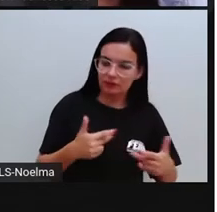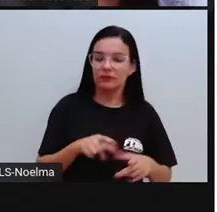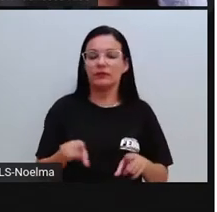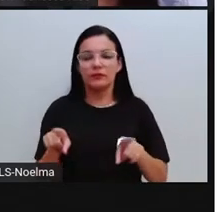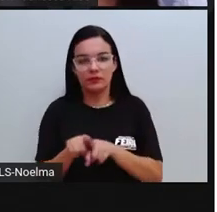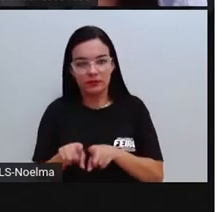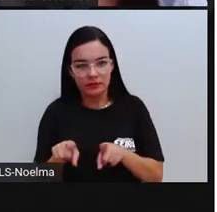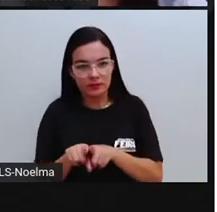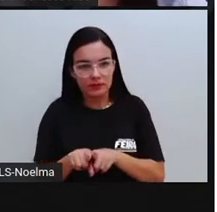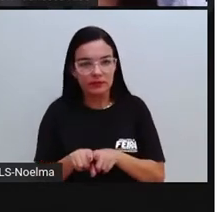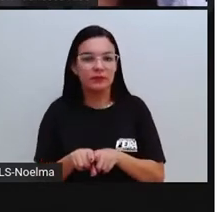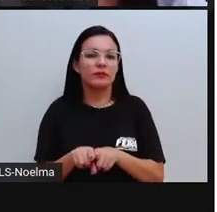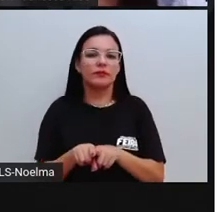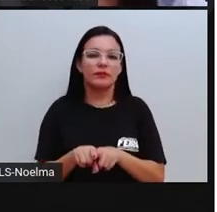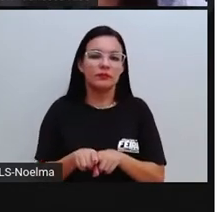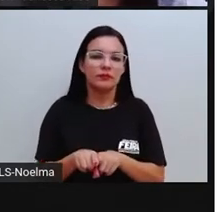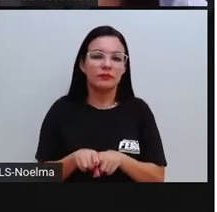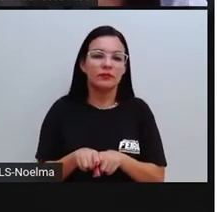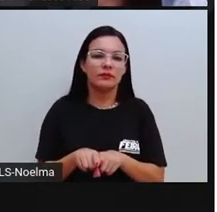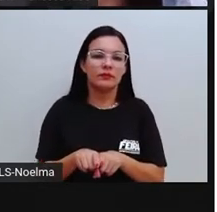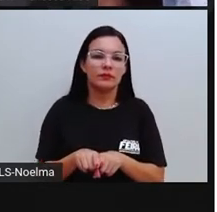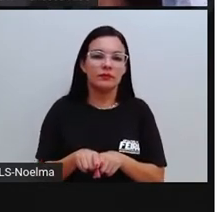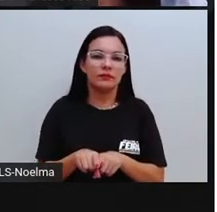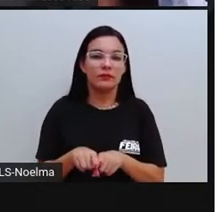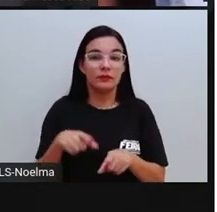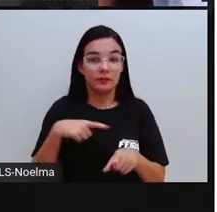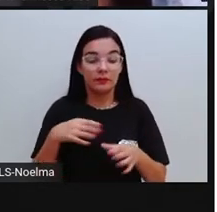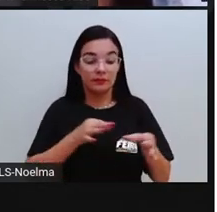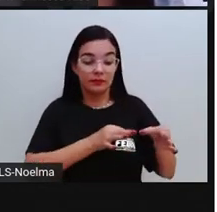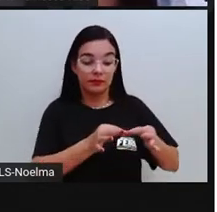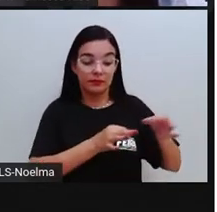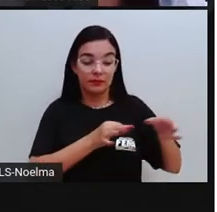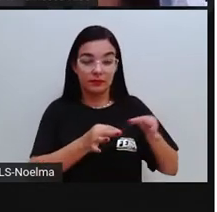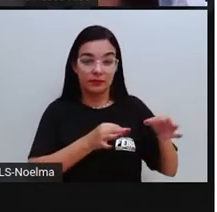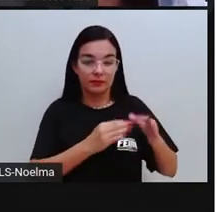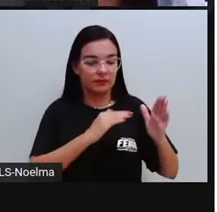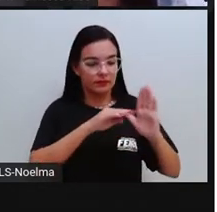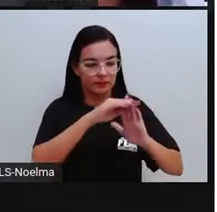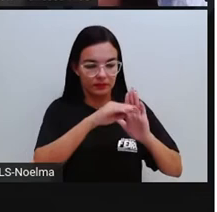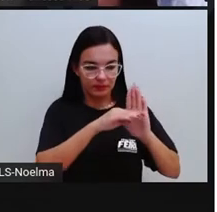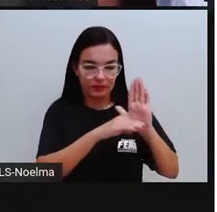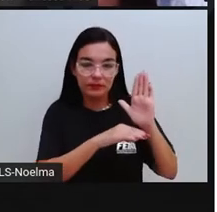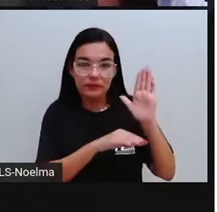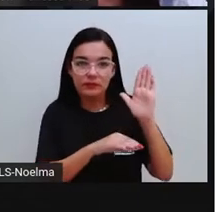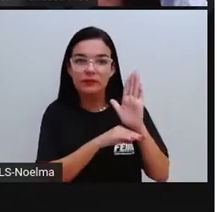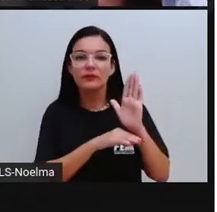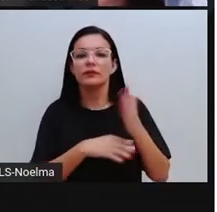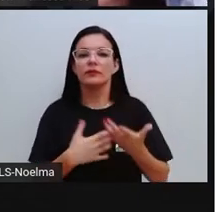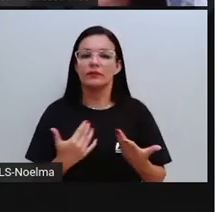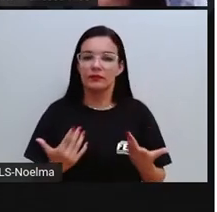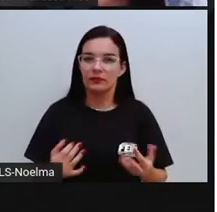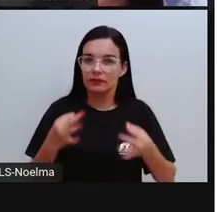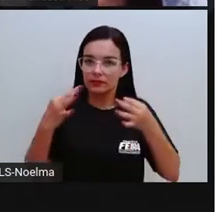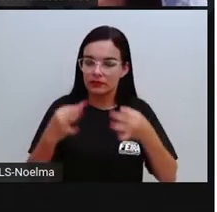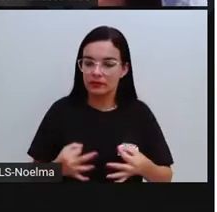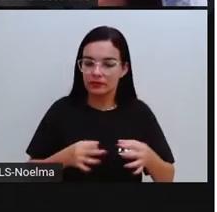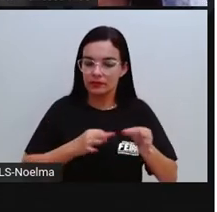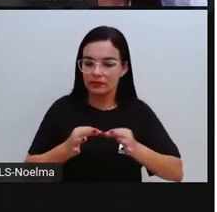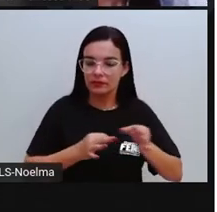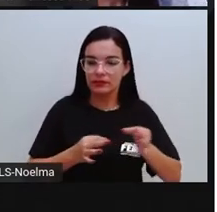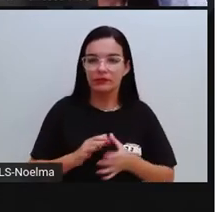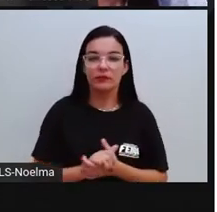ação que você precisa fazer durante o dia, e aí vai ter um planejamento para seguir aquilo ali de forma